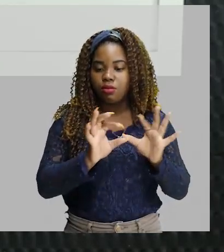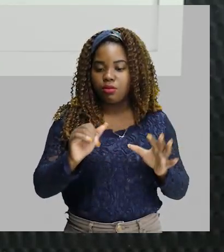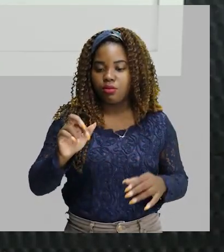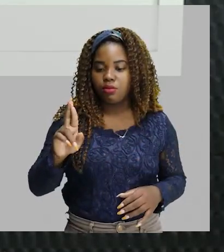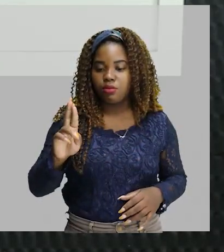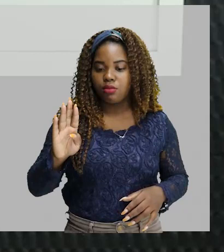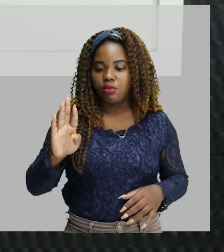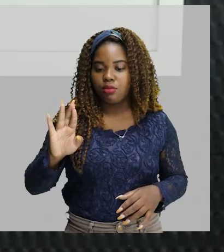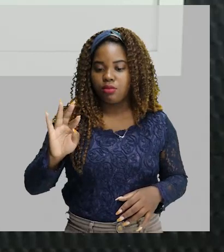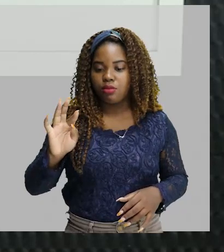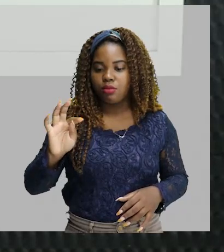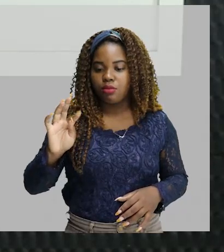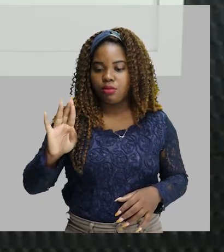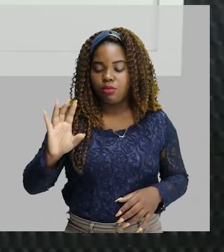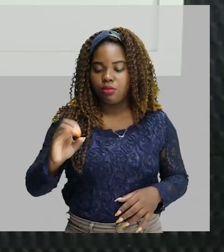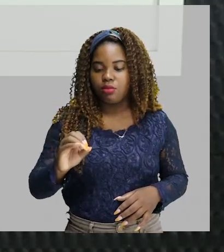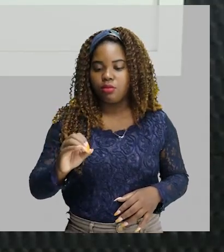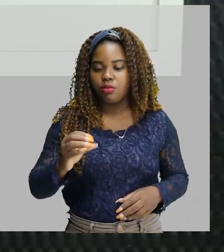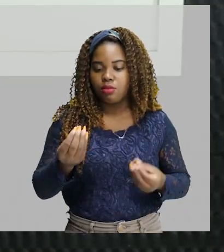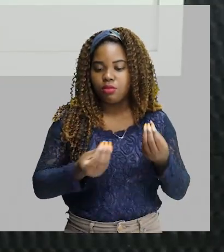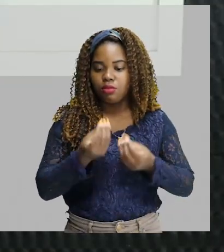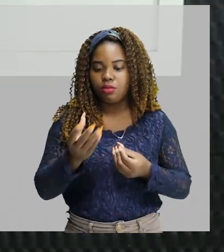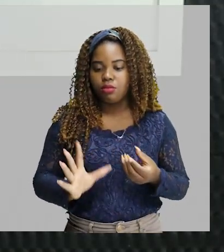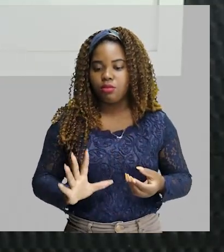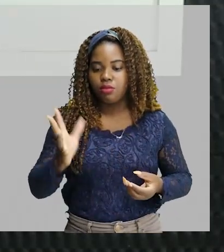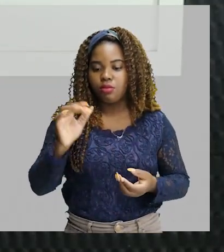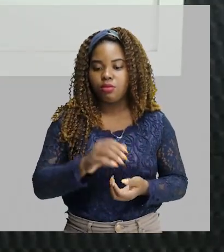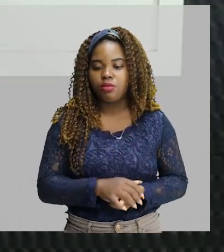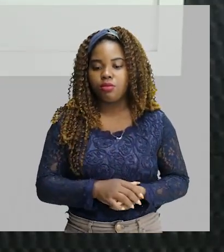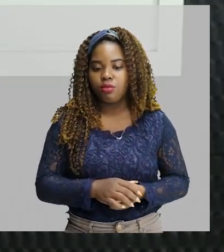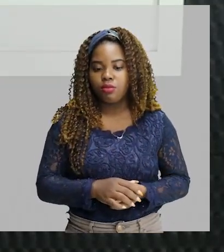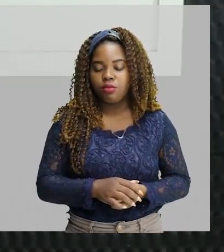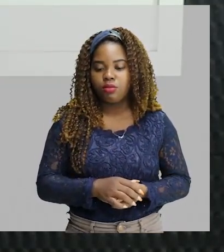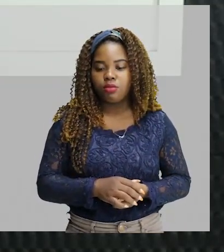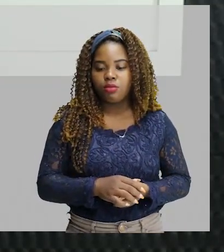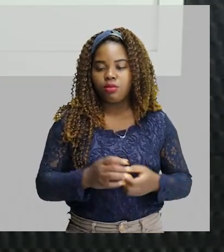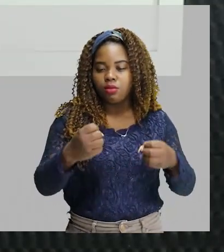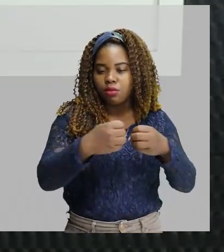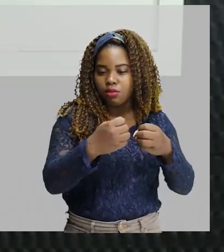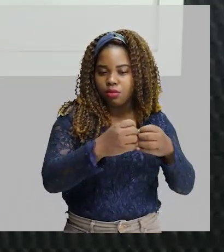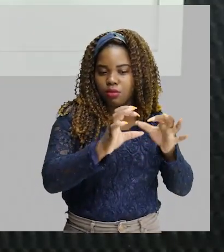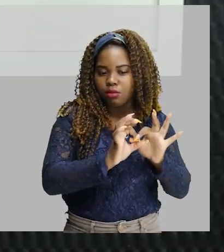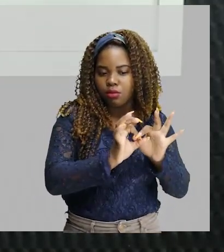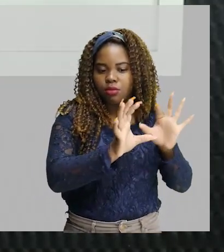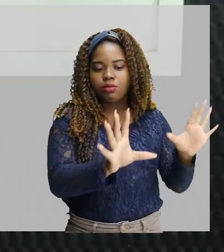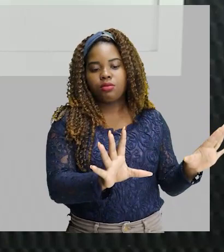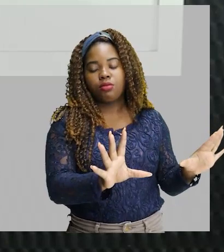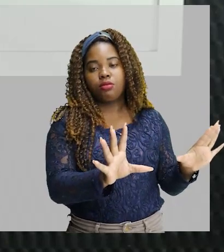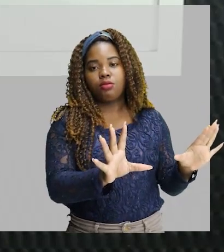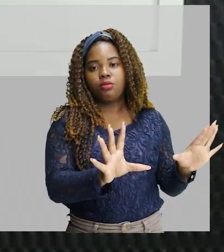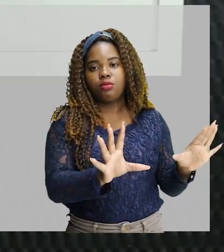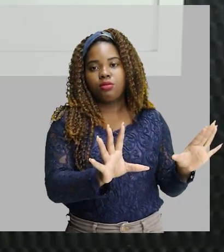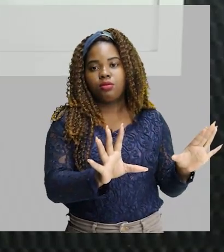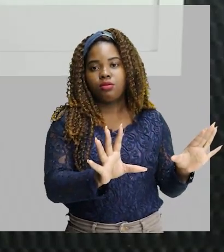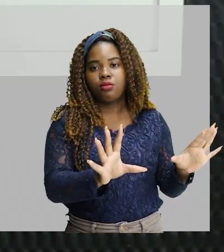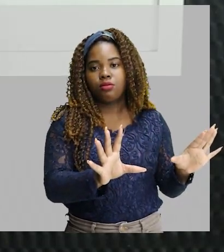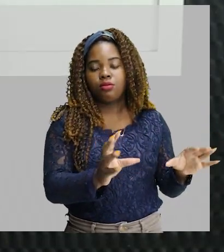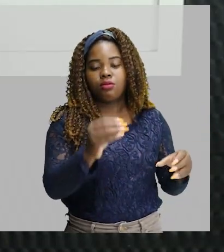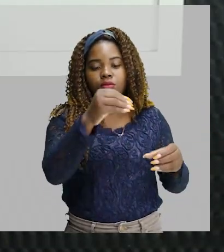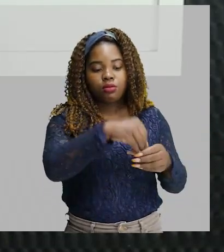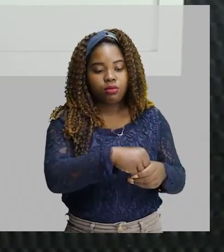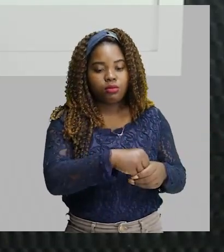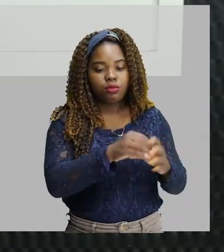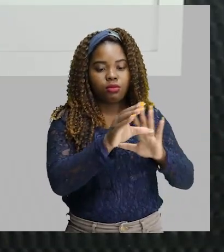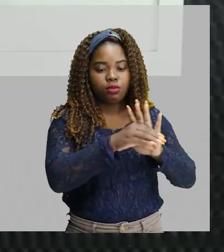seria tratado de que forma, então? Este livre-arbítrio é aproximado da liberdade, ok? Este livre-arbítrio é tratado dentro do conceito